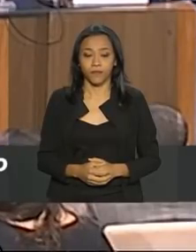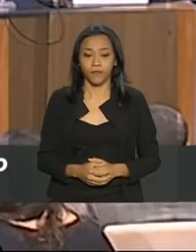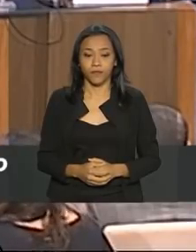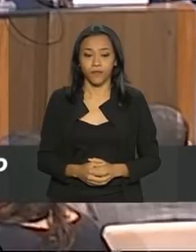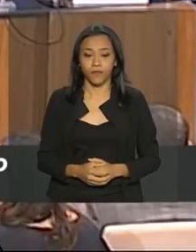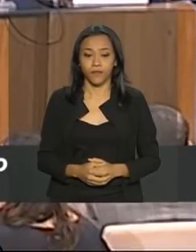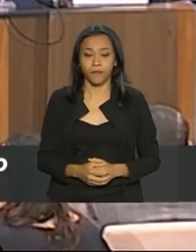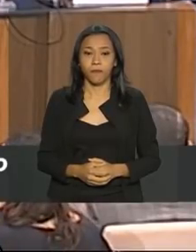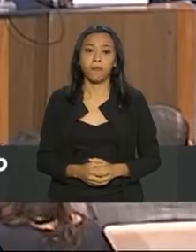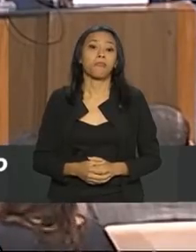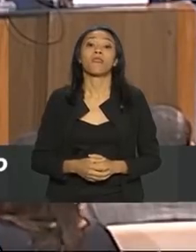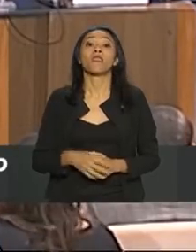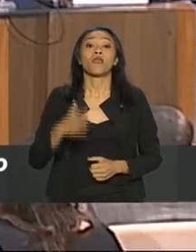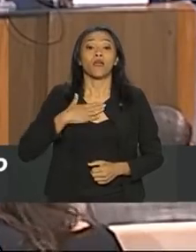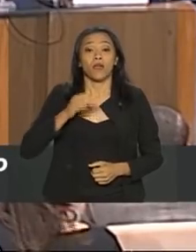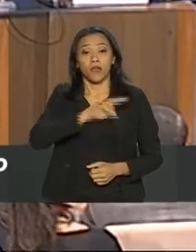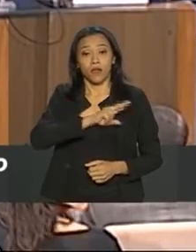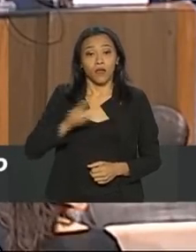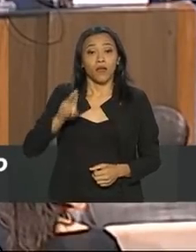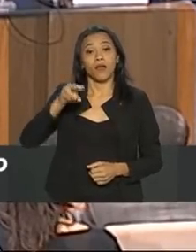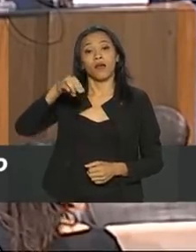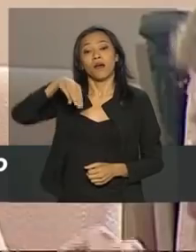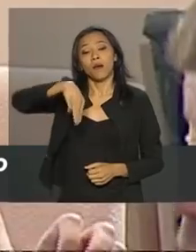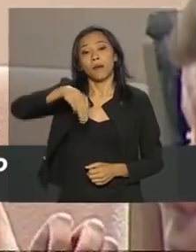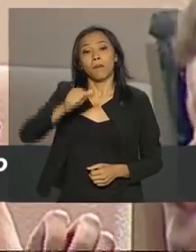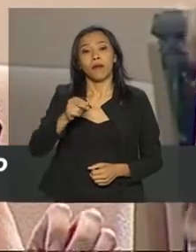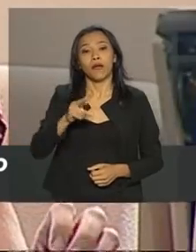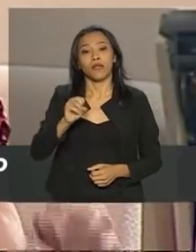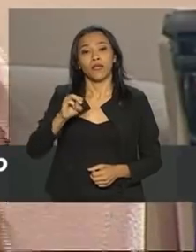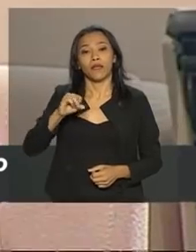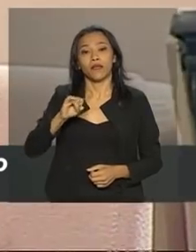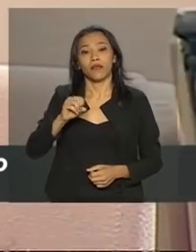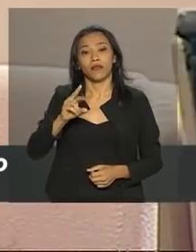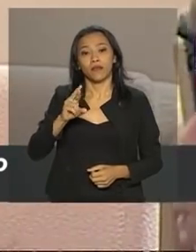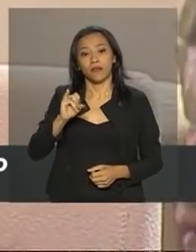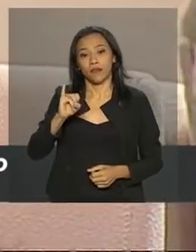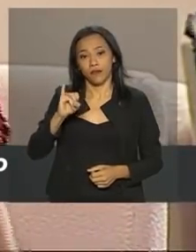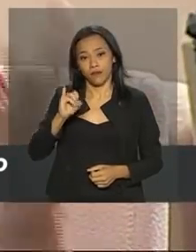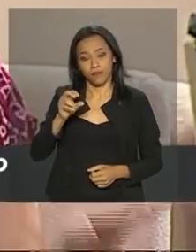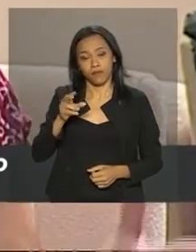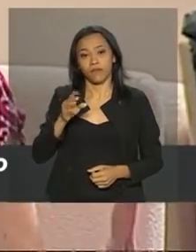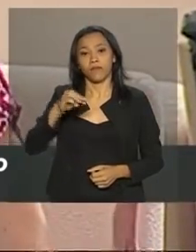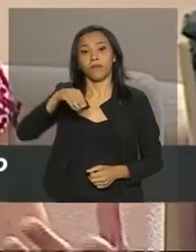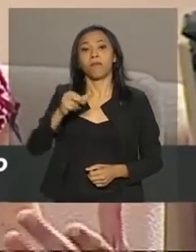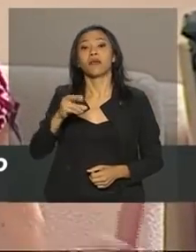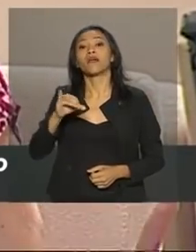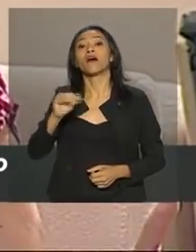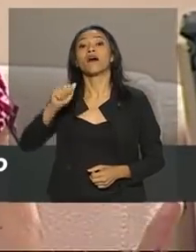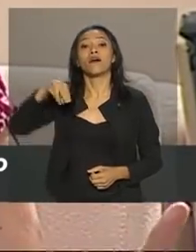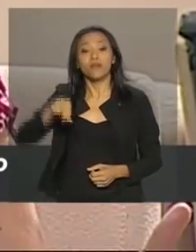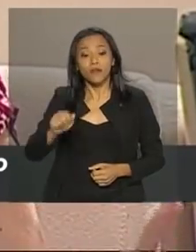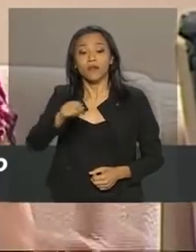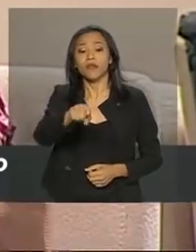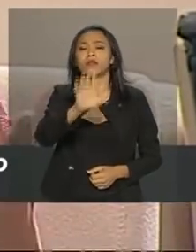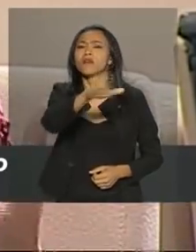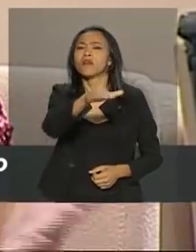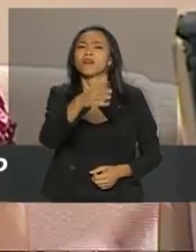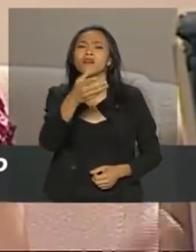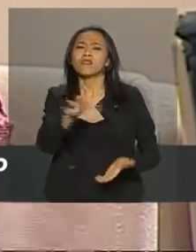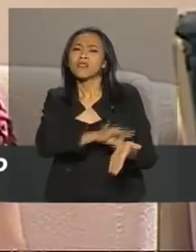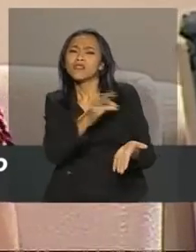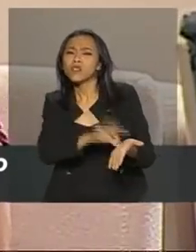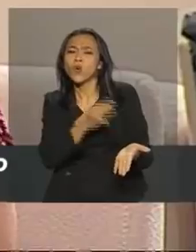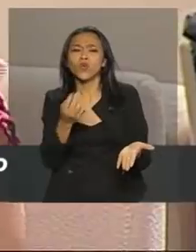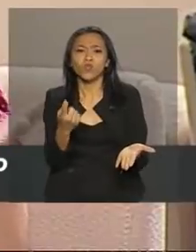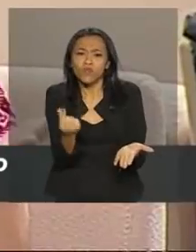86 ana do poder 360 é o que ia confirmar primeiro arrecadação com as inscrições qualquer